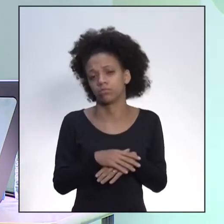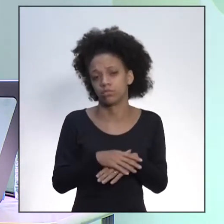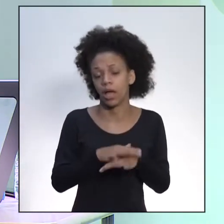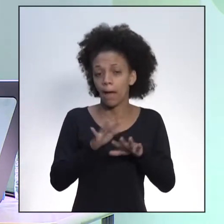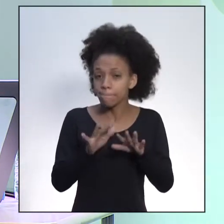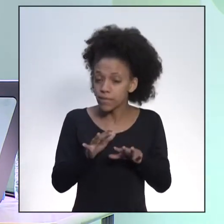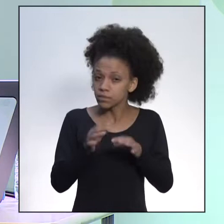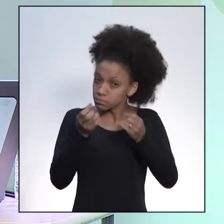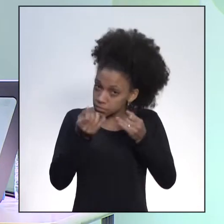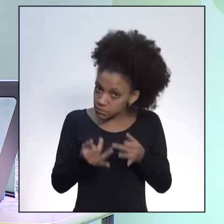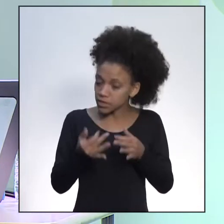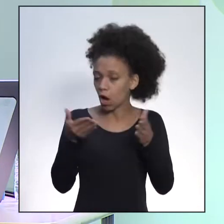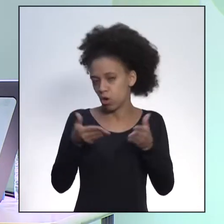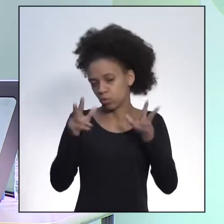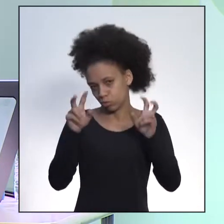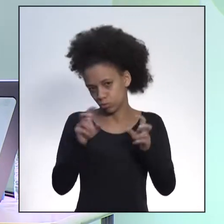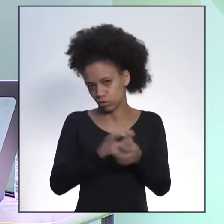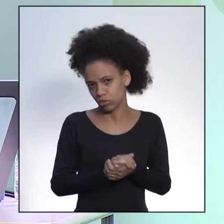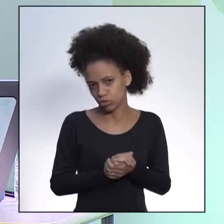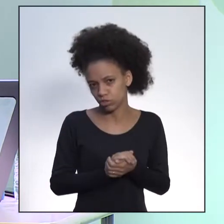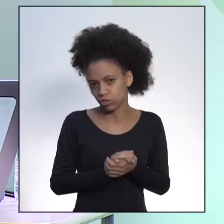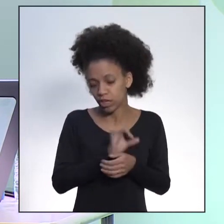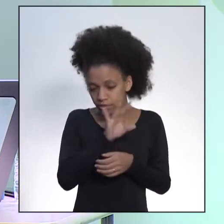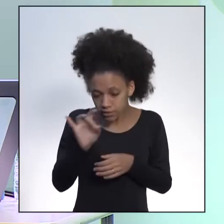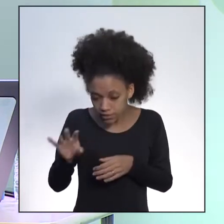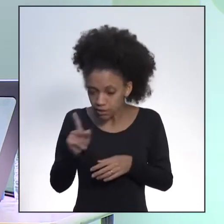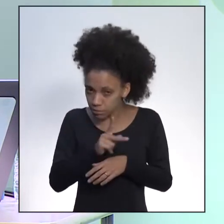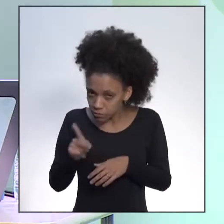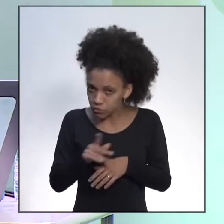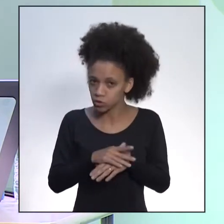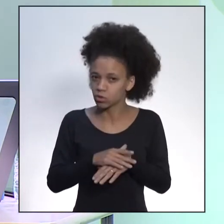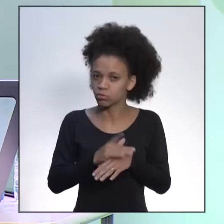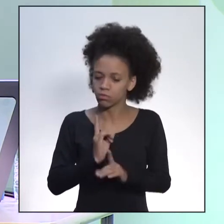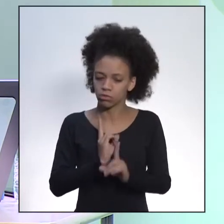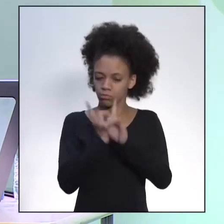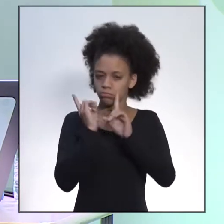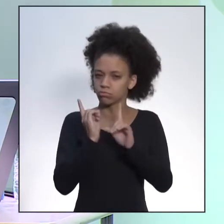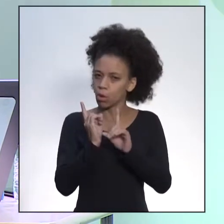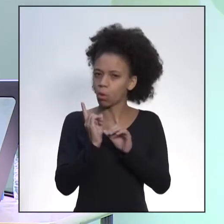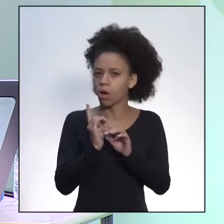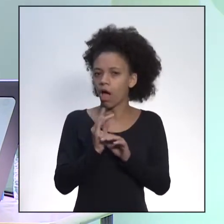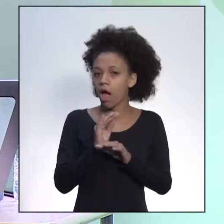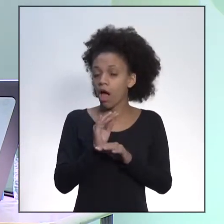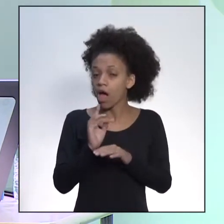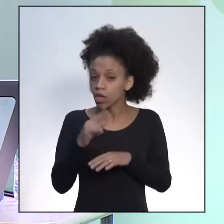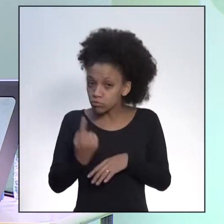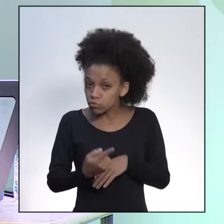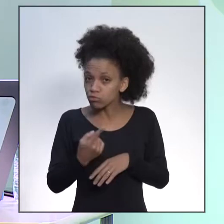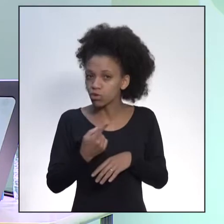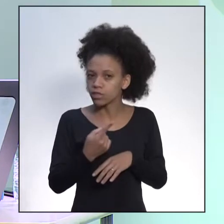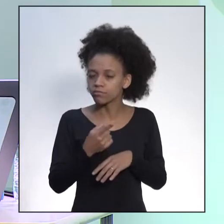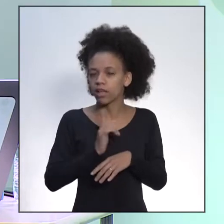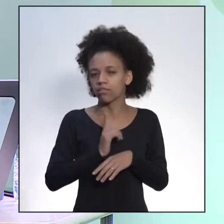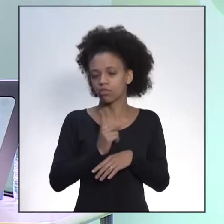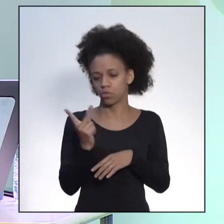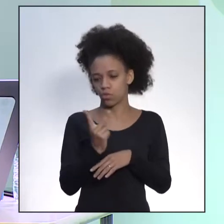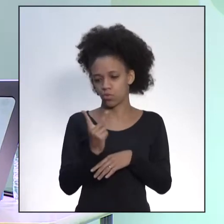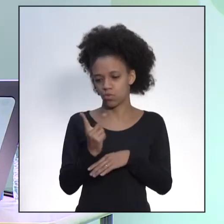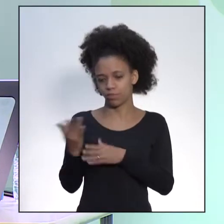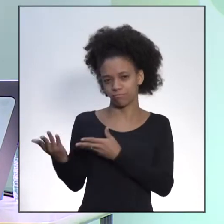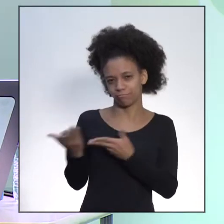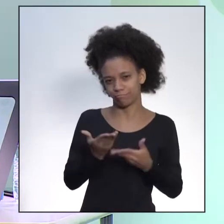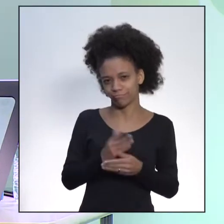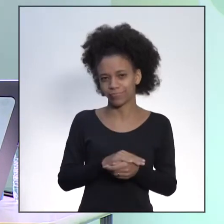para falar sobre esse tema de hoje, que cada professor tem encontrado um arranjo possível, nós trouxemos 2 convidadas